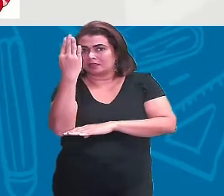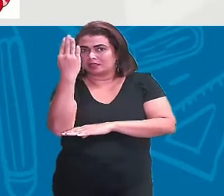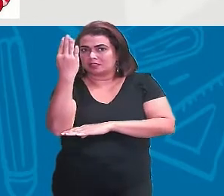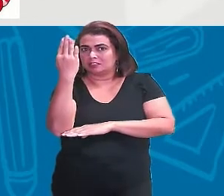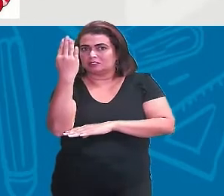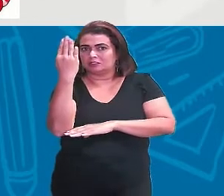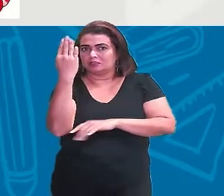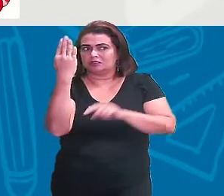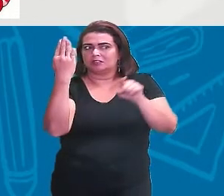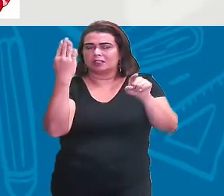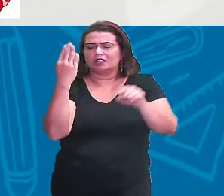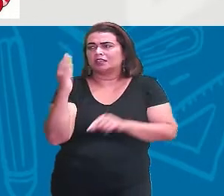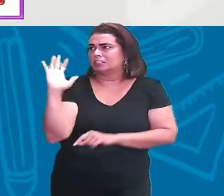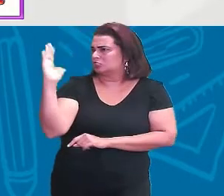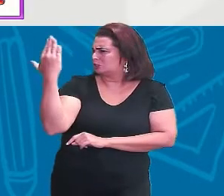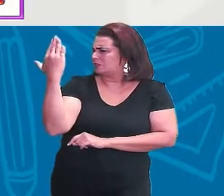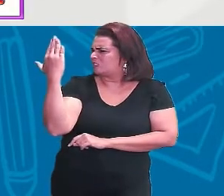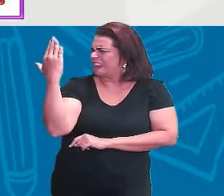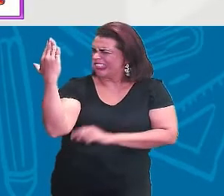careta no espelho.